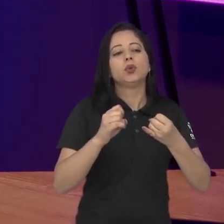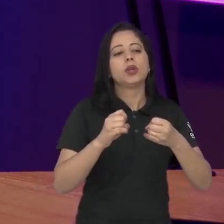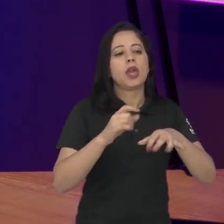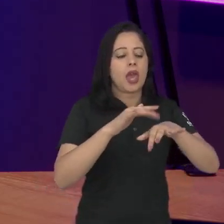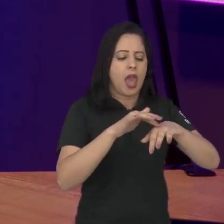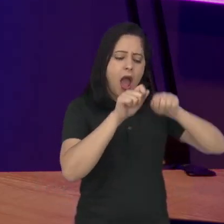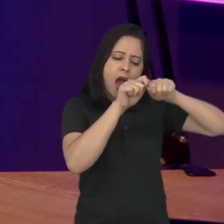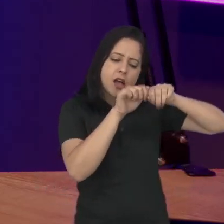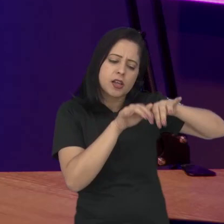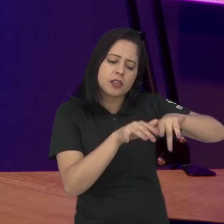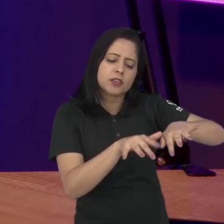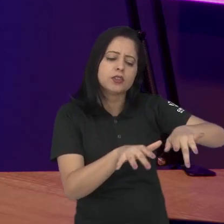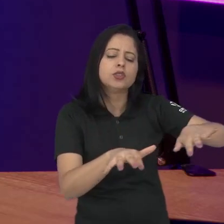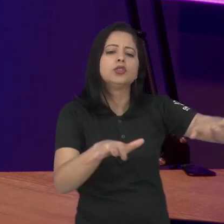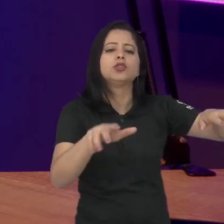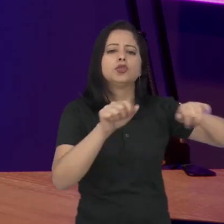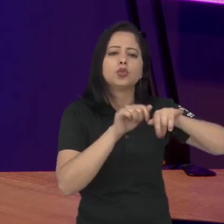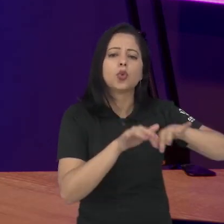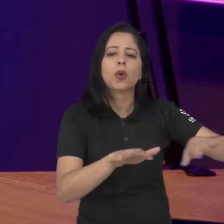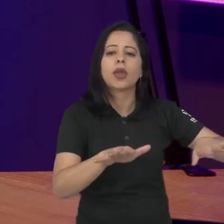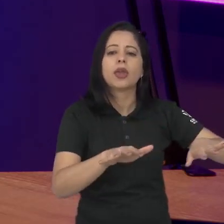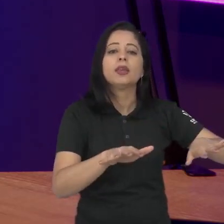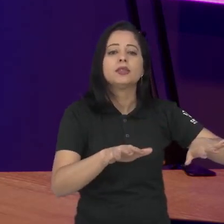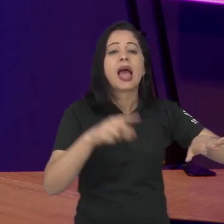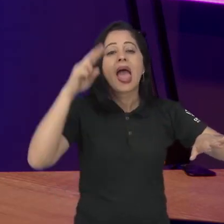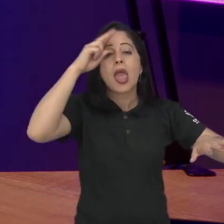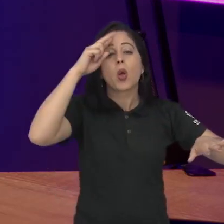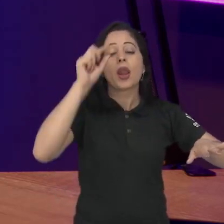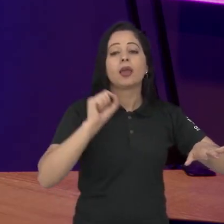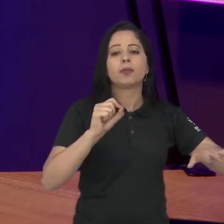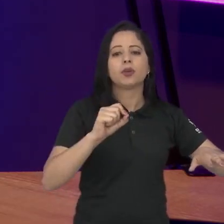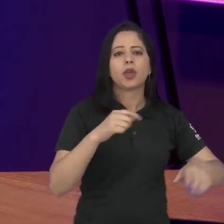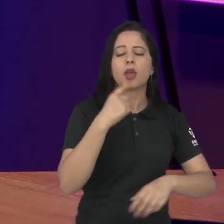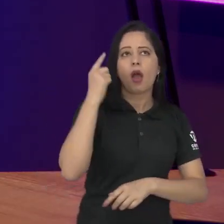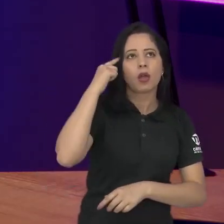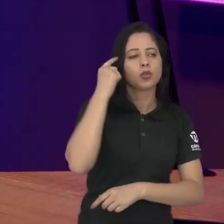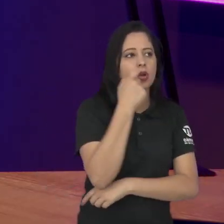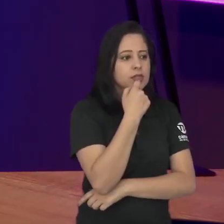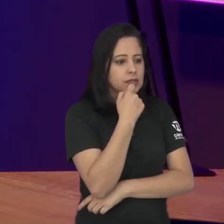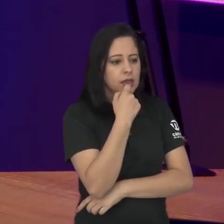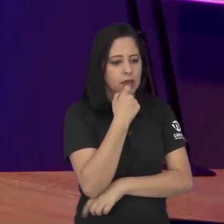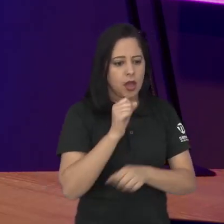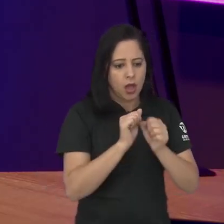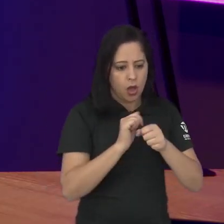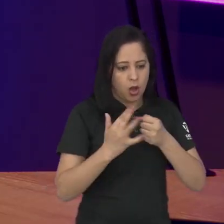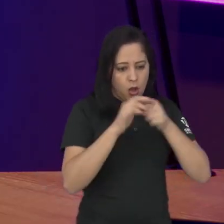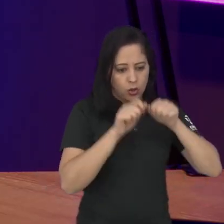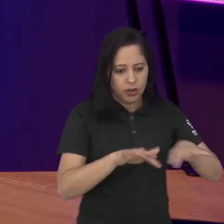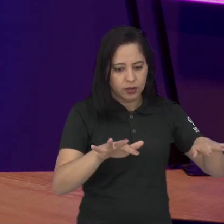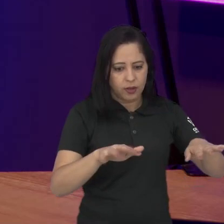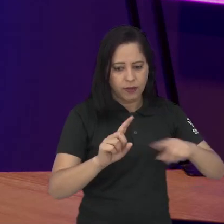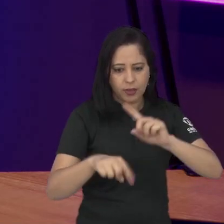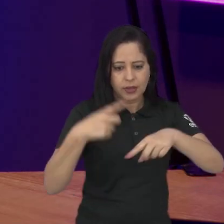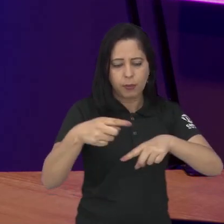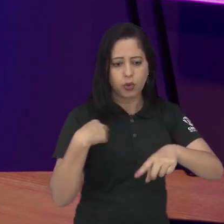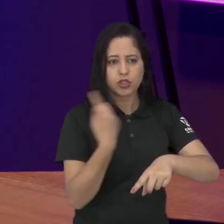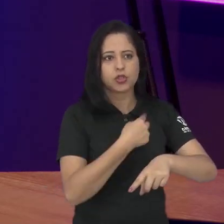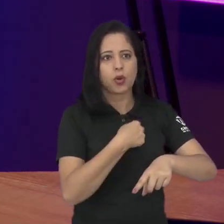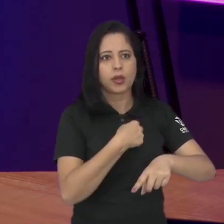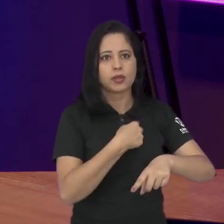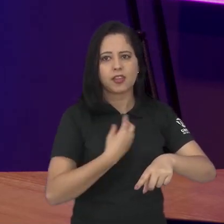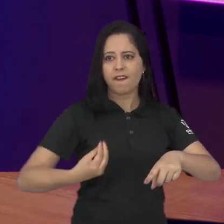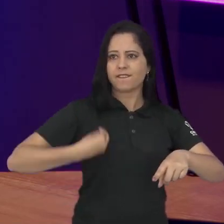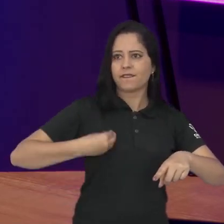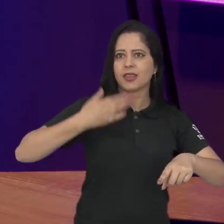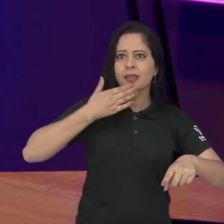aflorar aquilo que as pessoas já são. Então, às vezes, eu lembro que tinha essa discussão, né? Nossa, será que depois do Covid a gente vai ser melhor, a gente